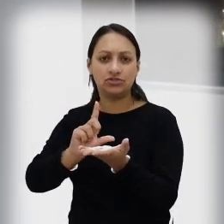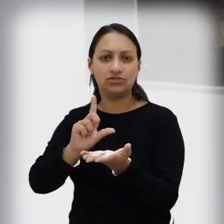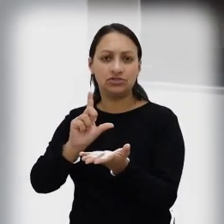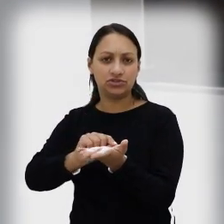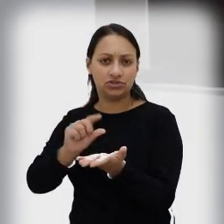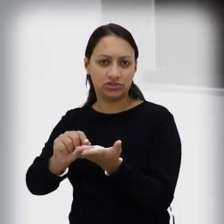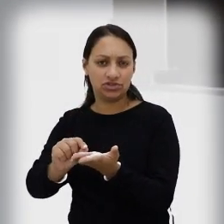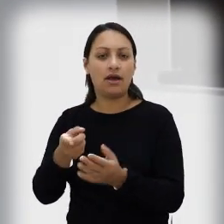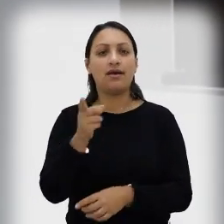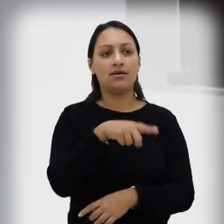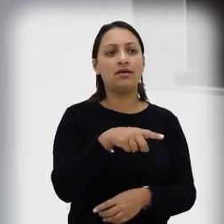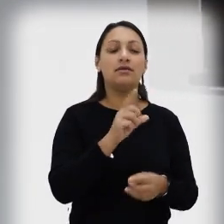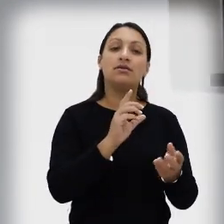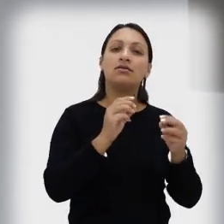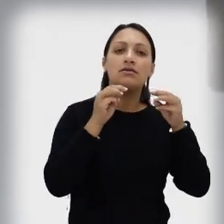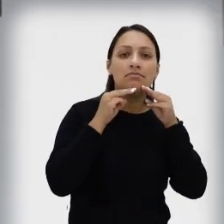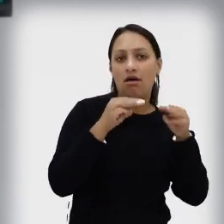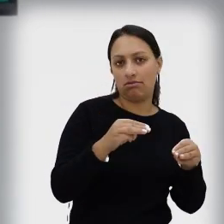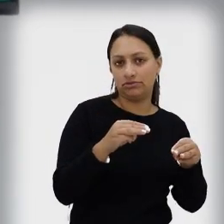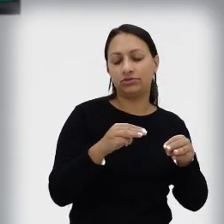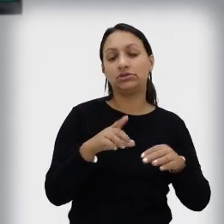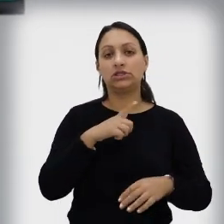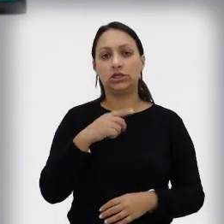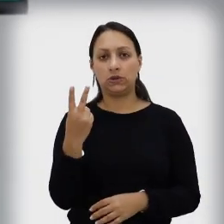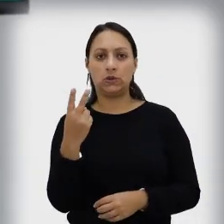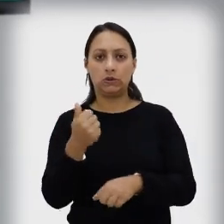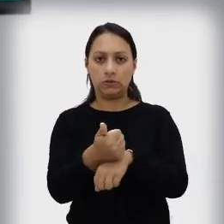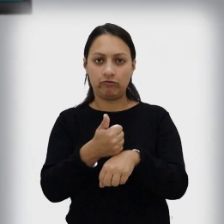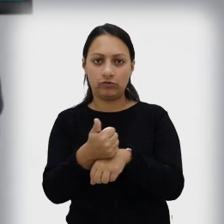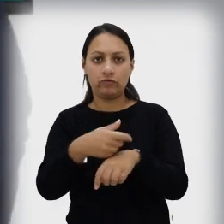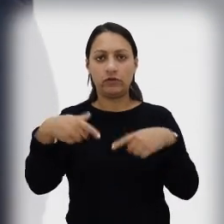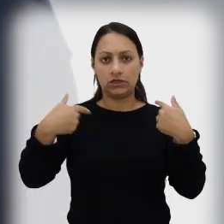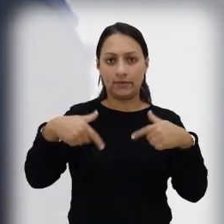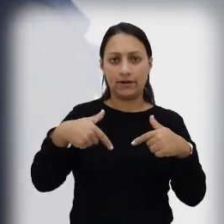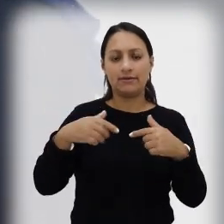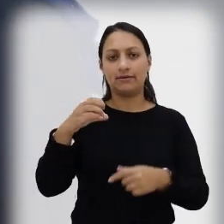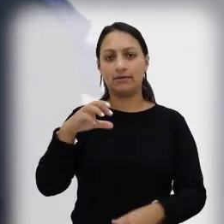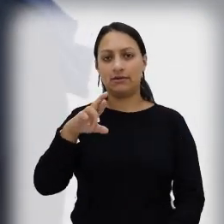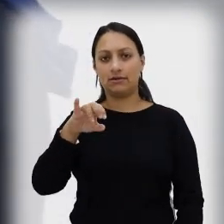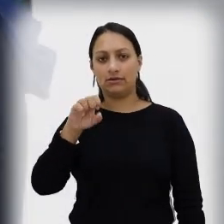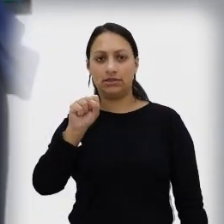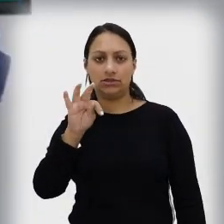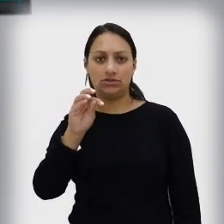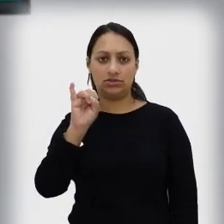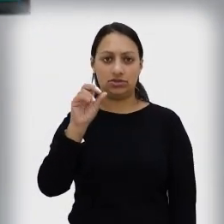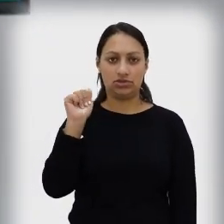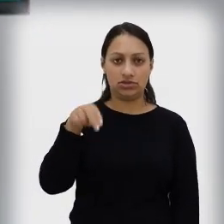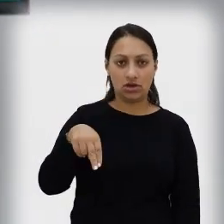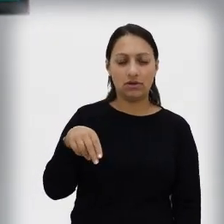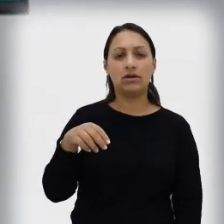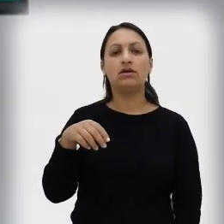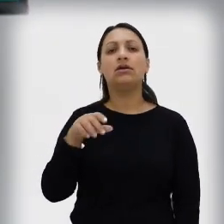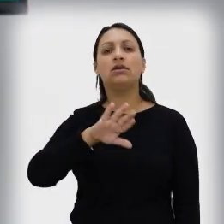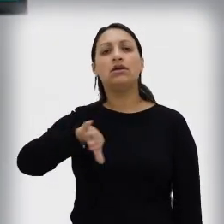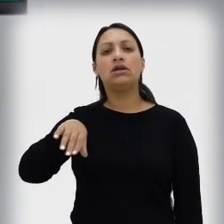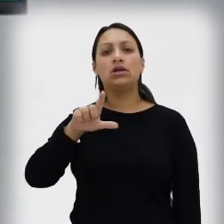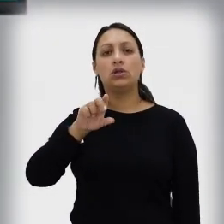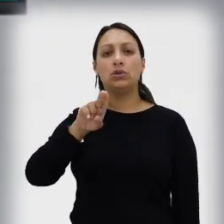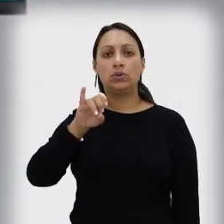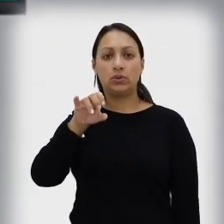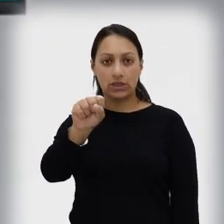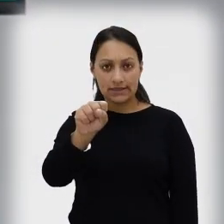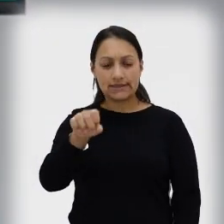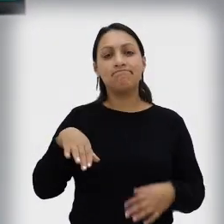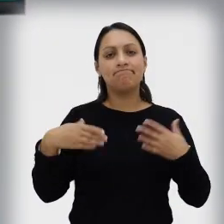São 2 temas. Nós temos 2 profissionais que vão trabalhar esses temas, que é o Christian e o Luiz Halber, e a gente resolveu desdobrar